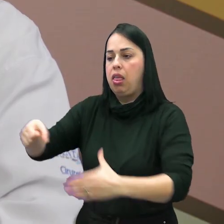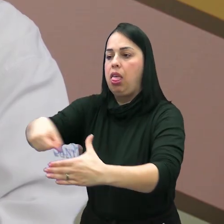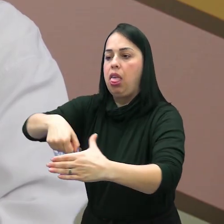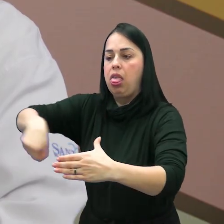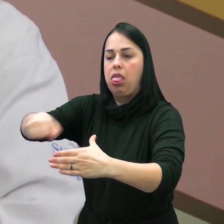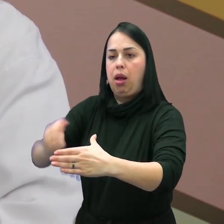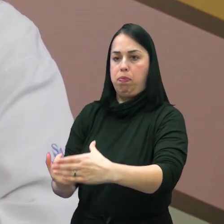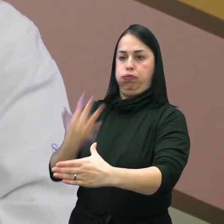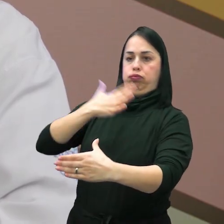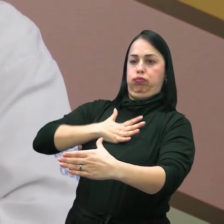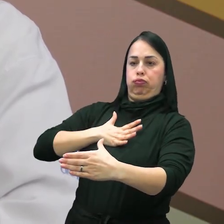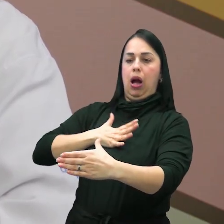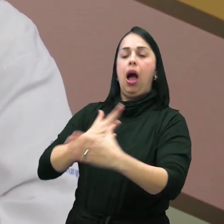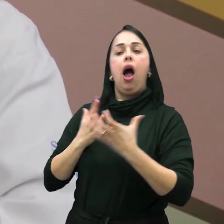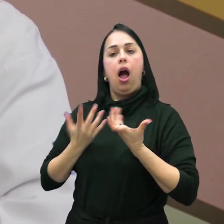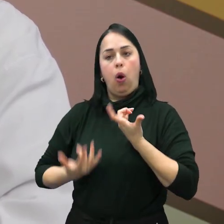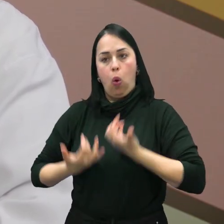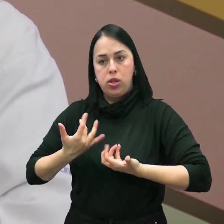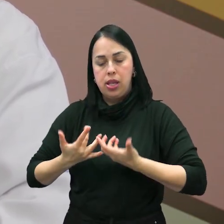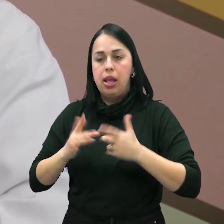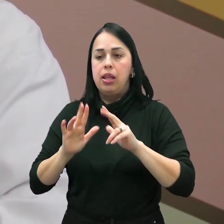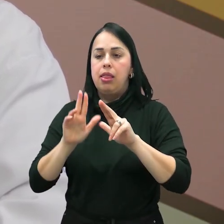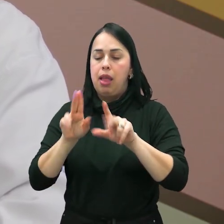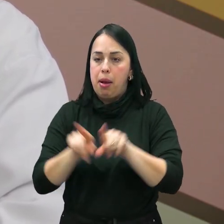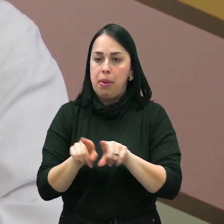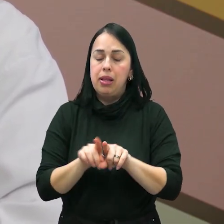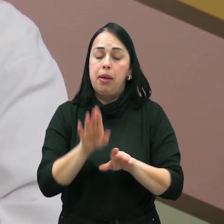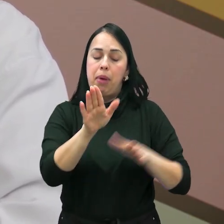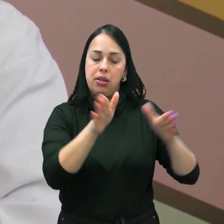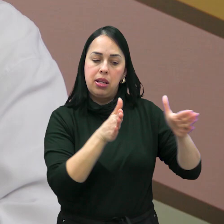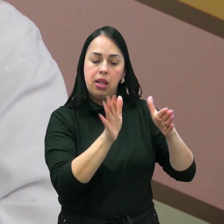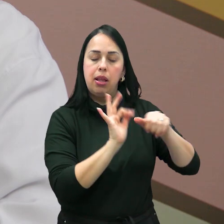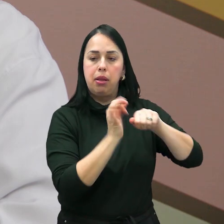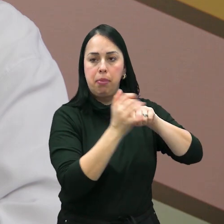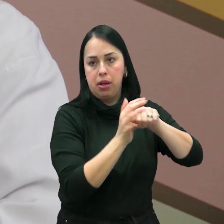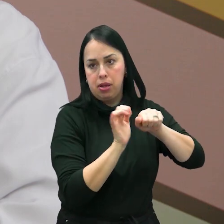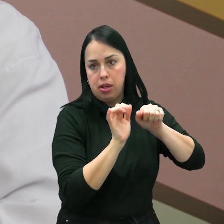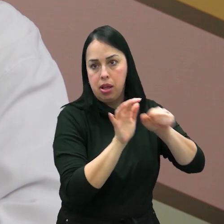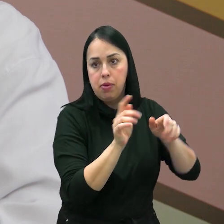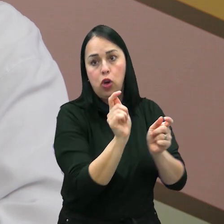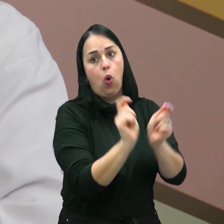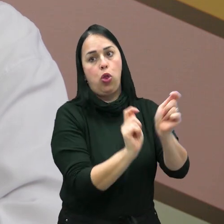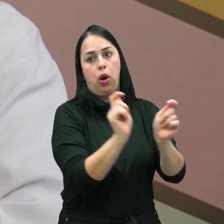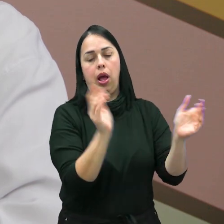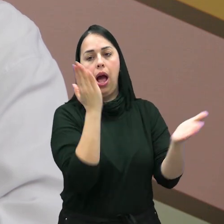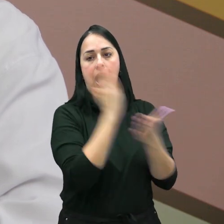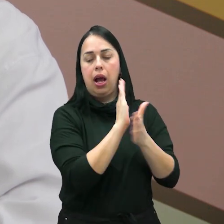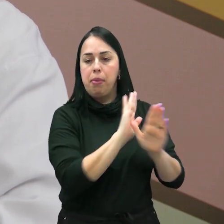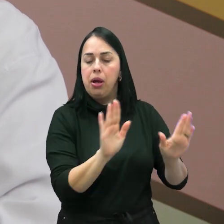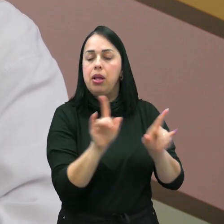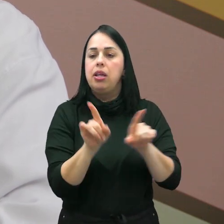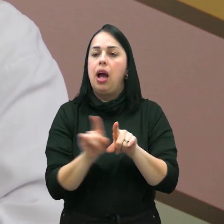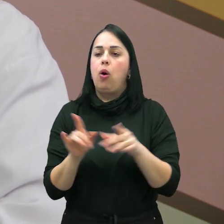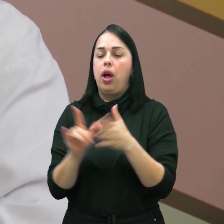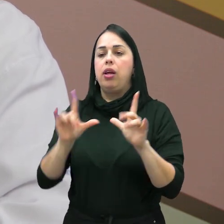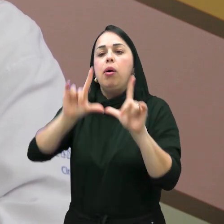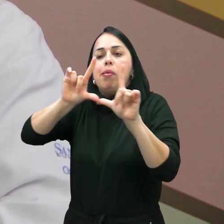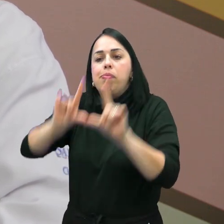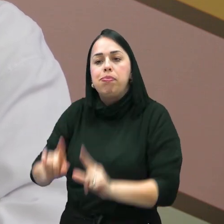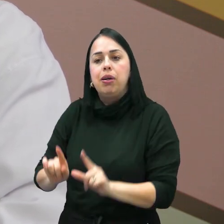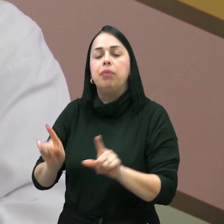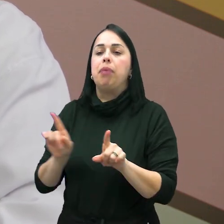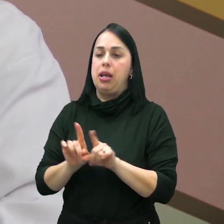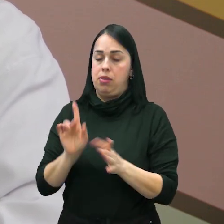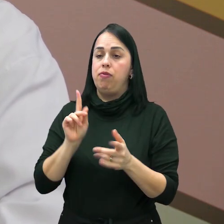tempo, né? Isso favorecia. Então, felizmente, a pandemia foi controlada e isso diminuiu bastante. Mas tem toda a razão,